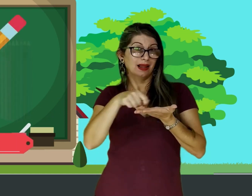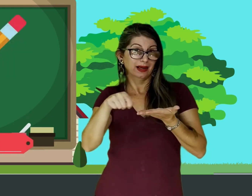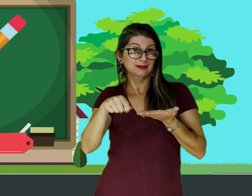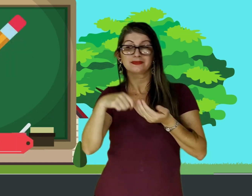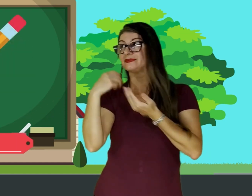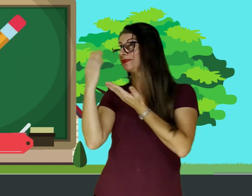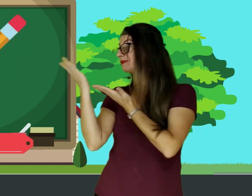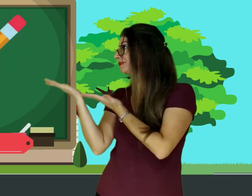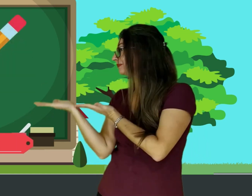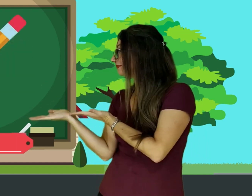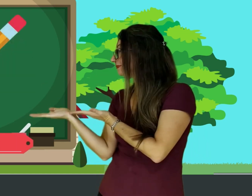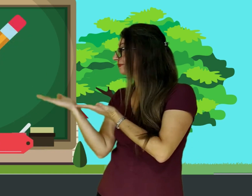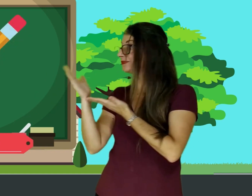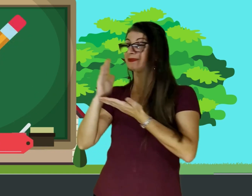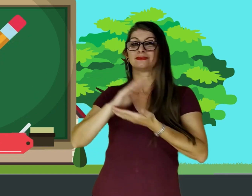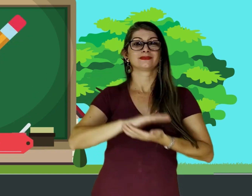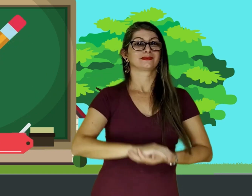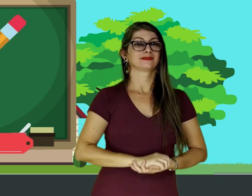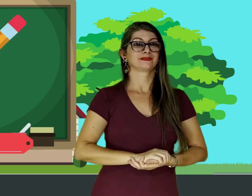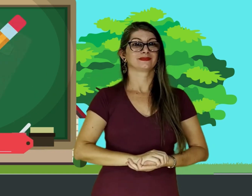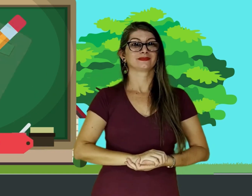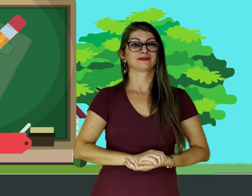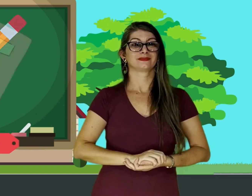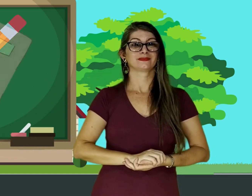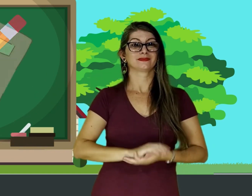lápis de escrever,